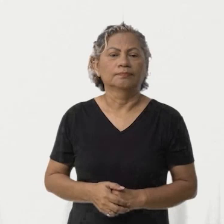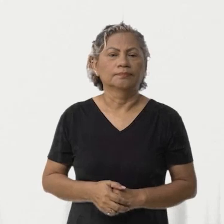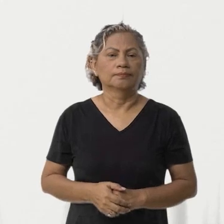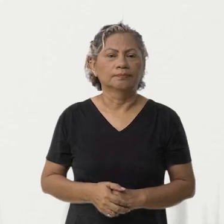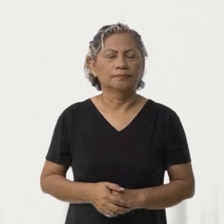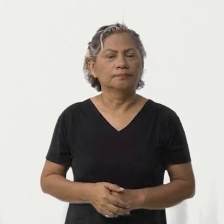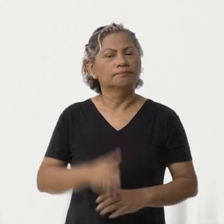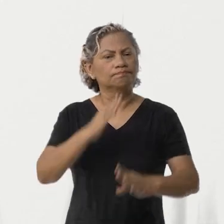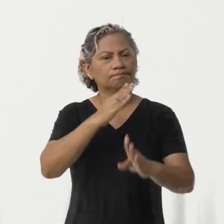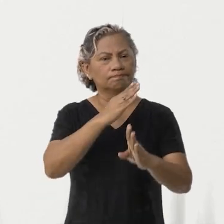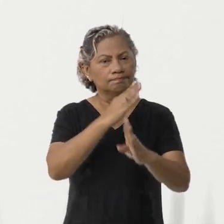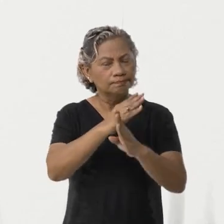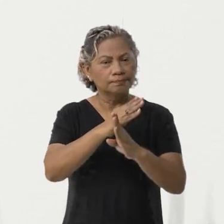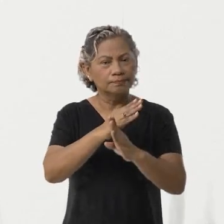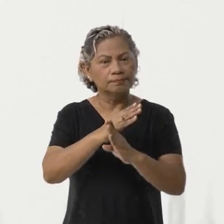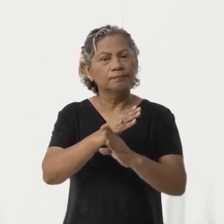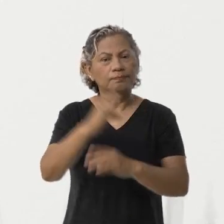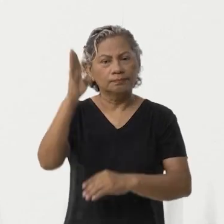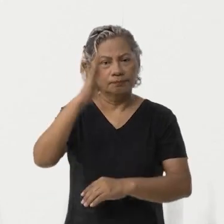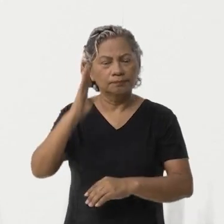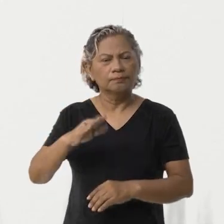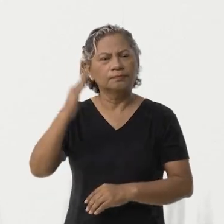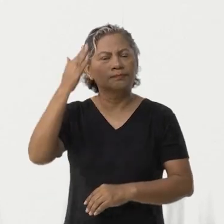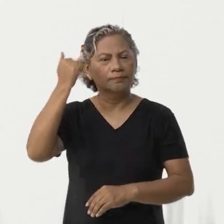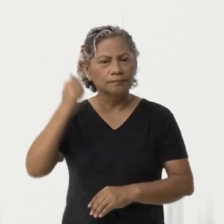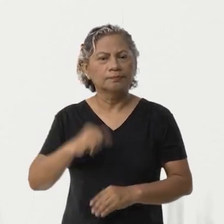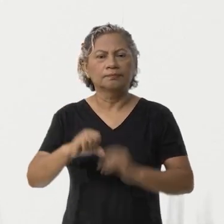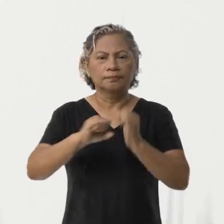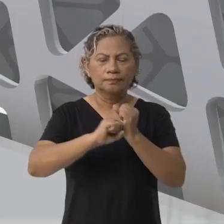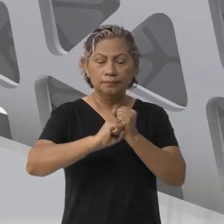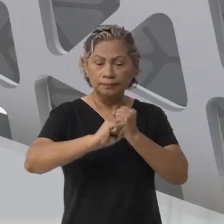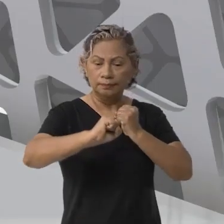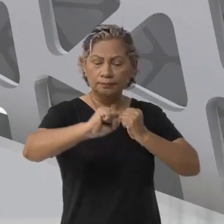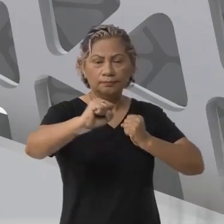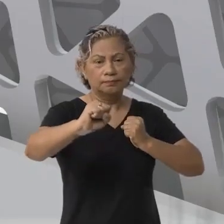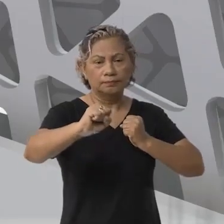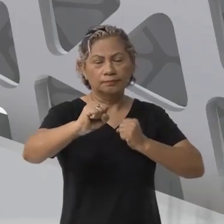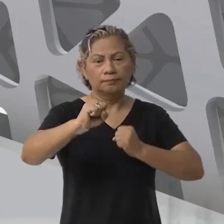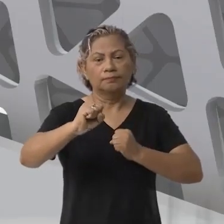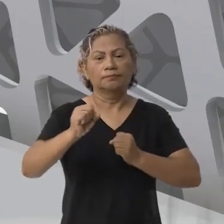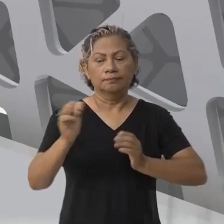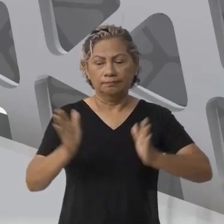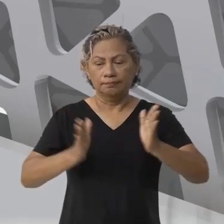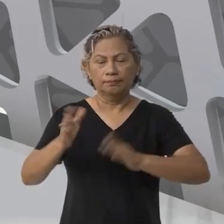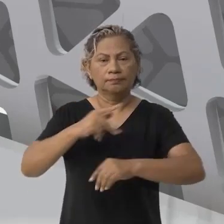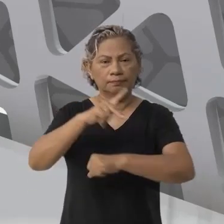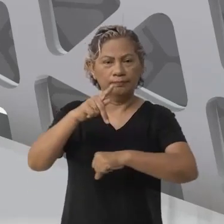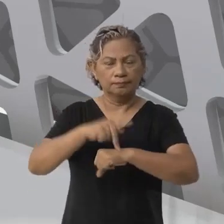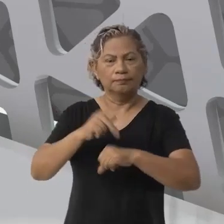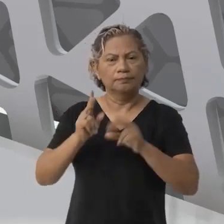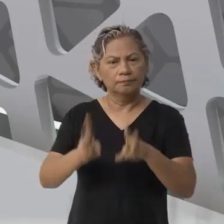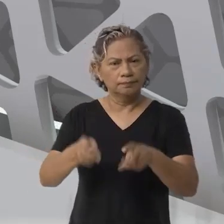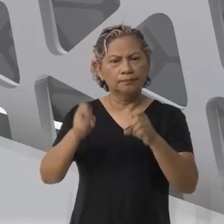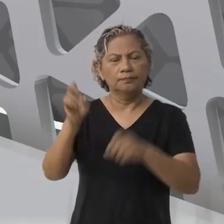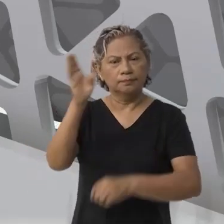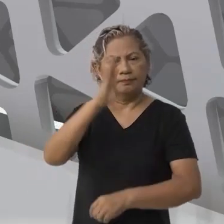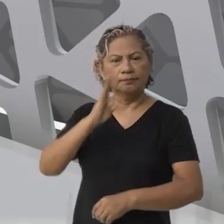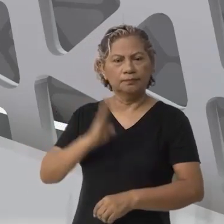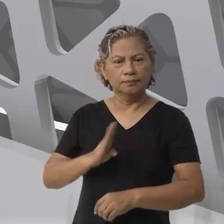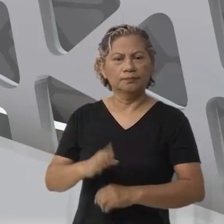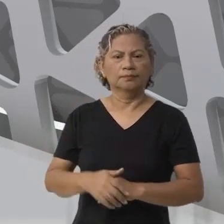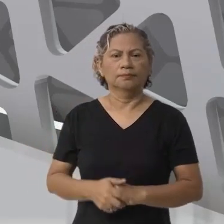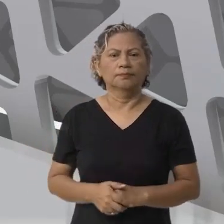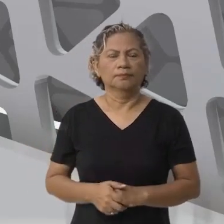sobre o Brasil, localizamos, já sabemos os pontos extremos e também sabemos a distância entre eles. Observamos